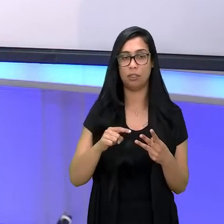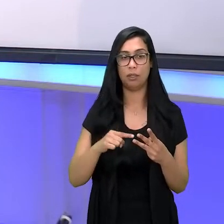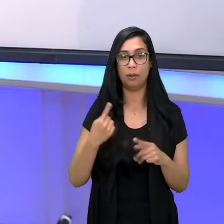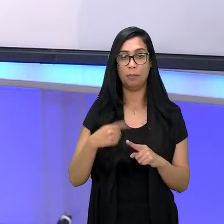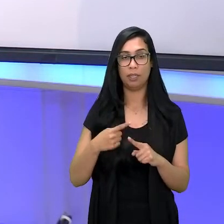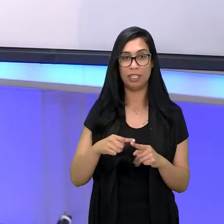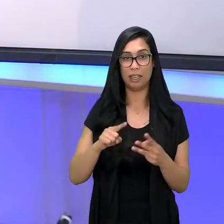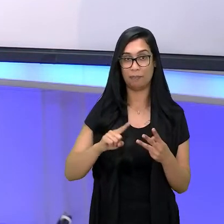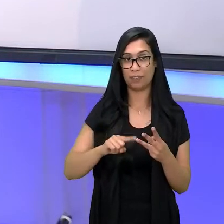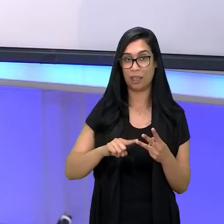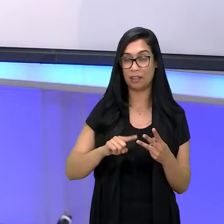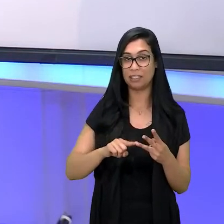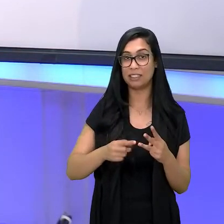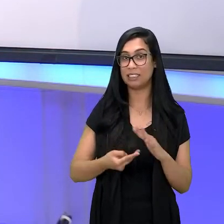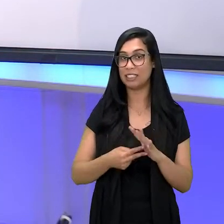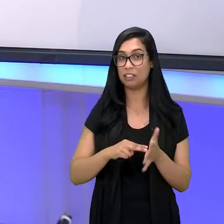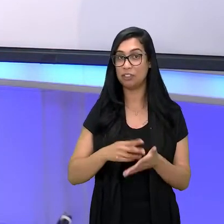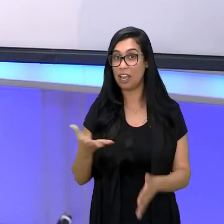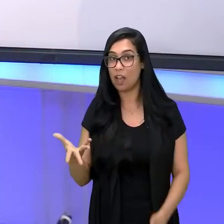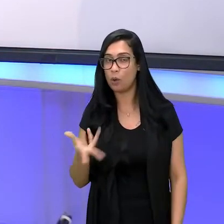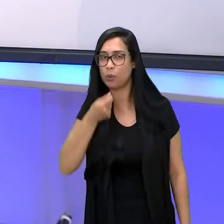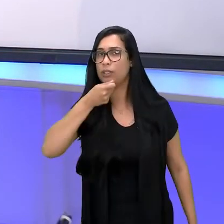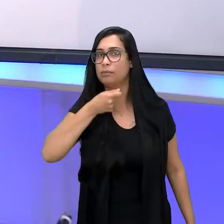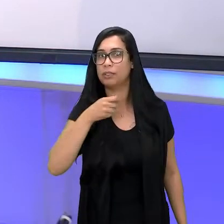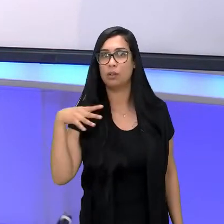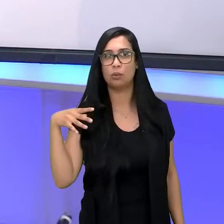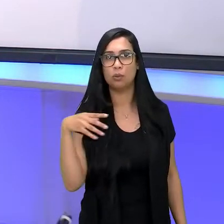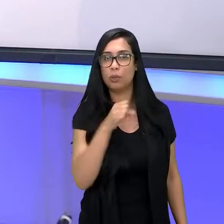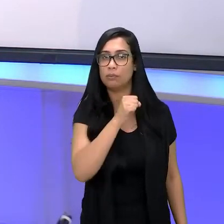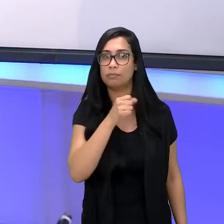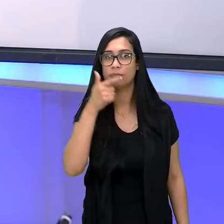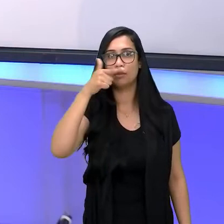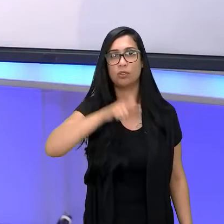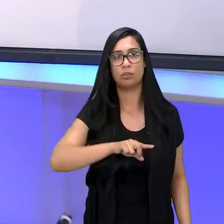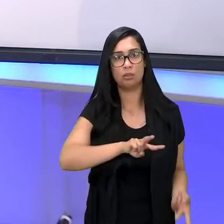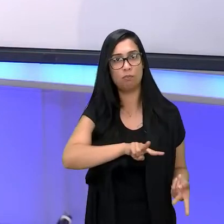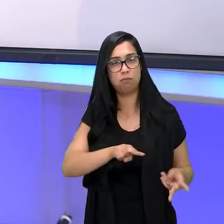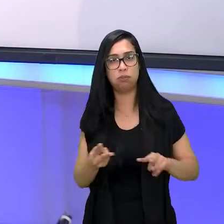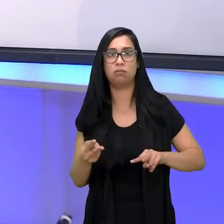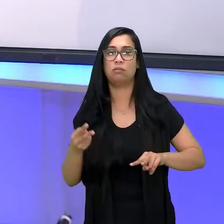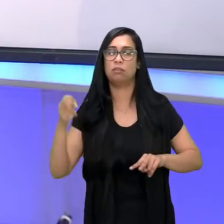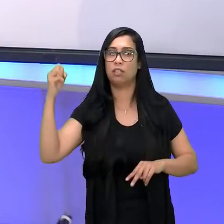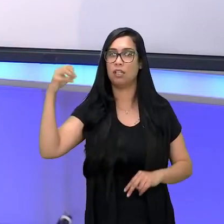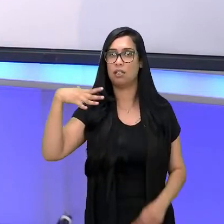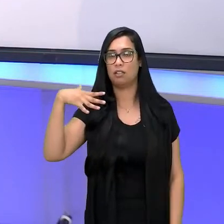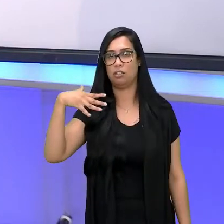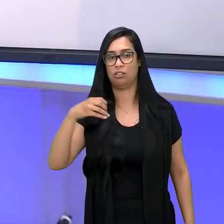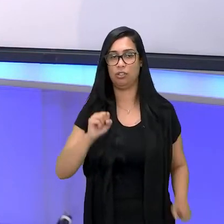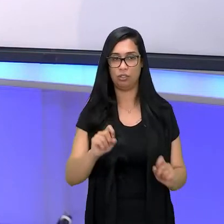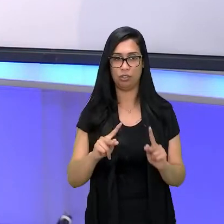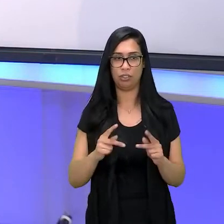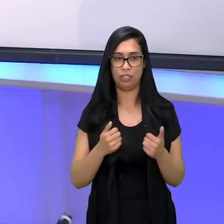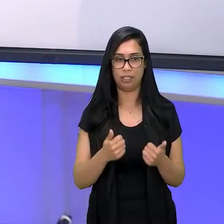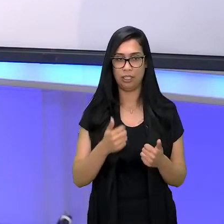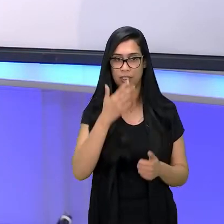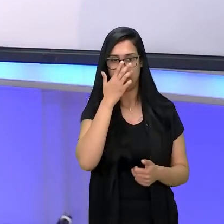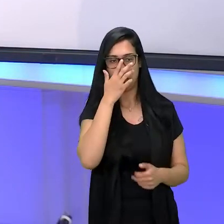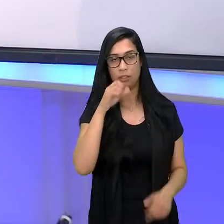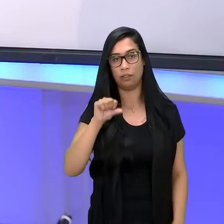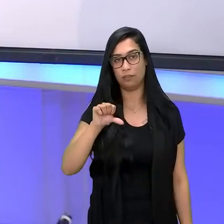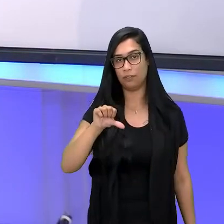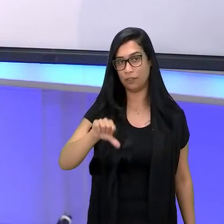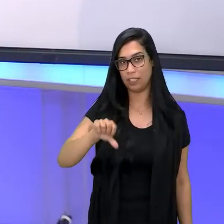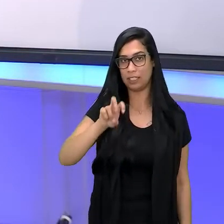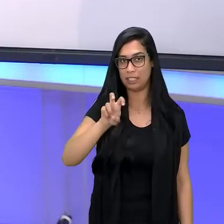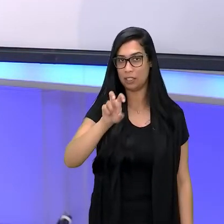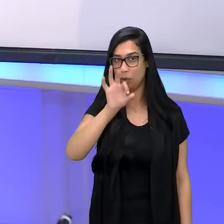energia é transformada na outra, tá certo? Na outra que seja útil, tá certo? Veja que na lâmpada 95%